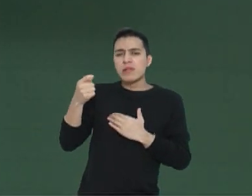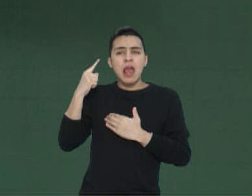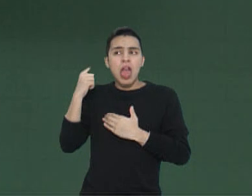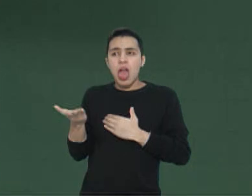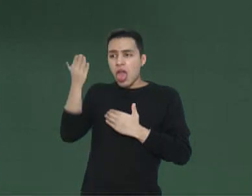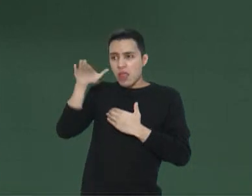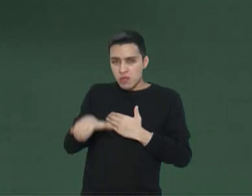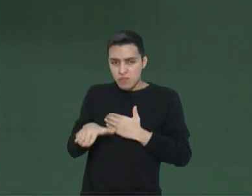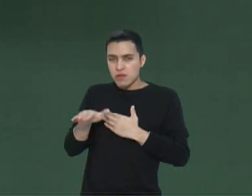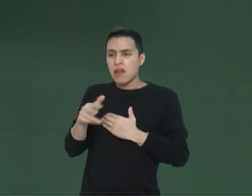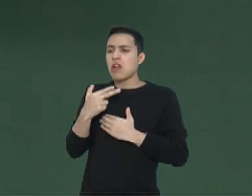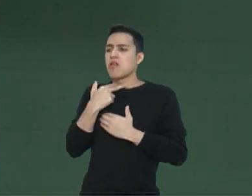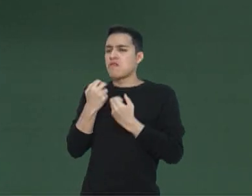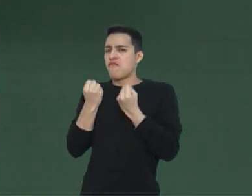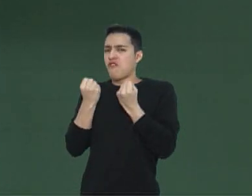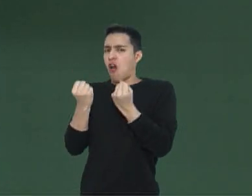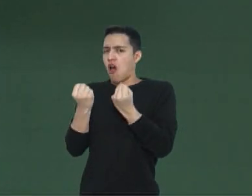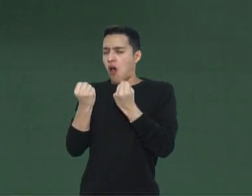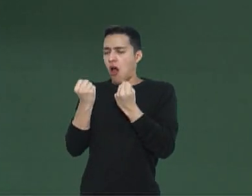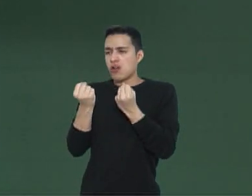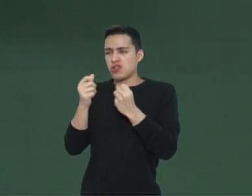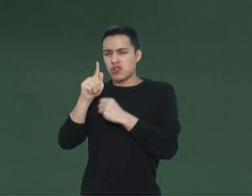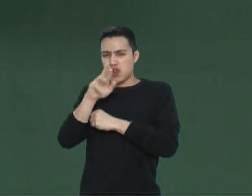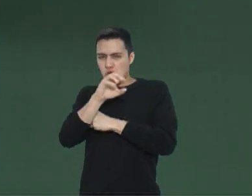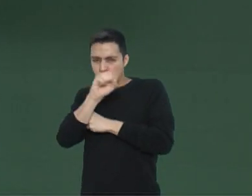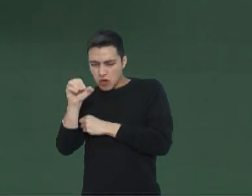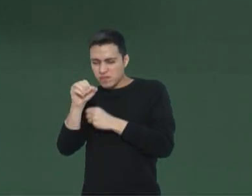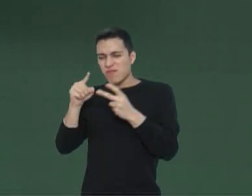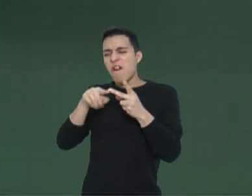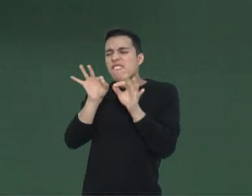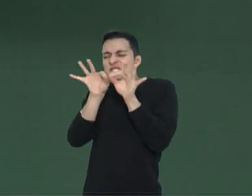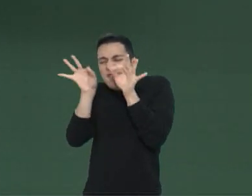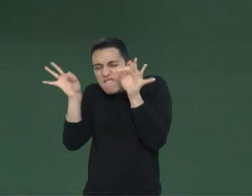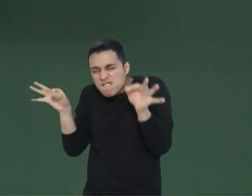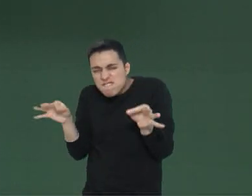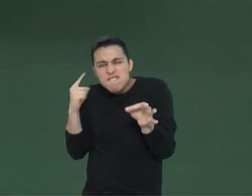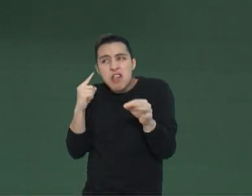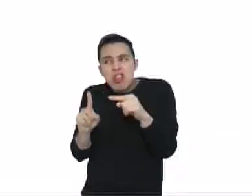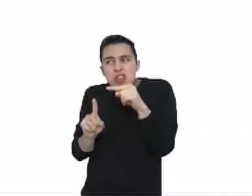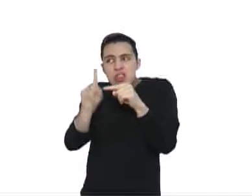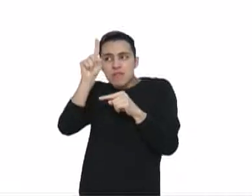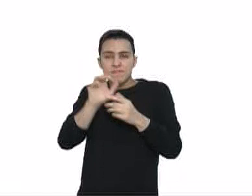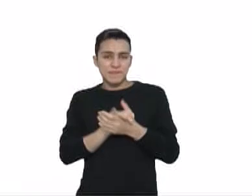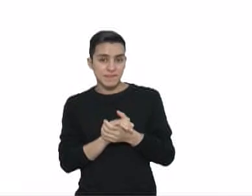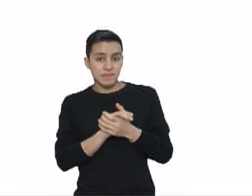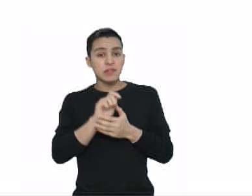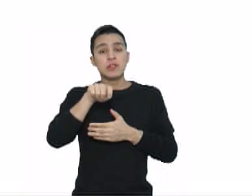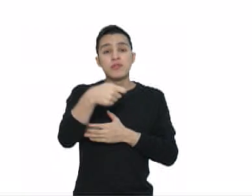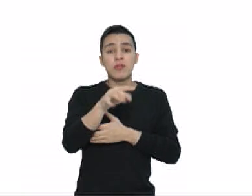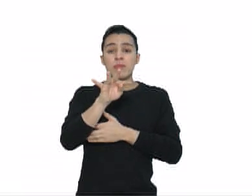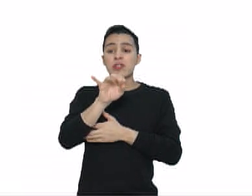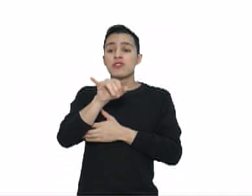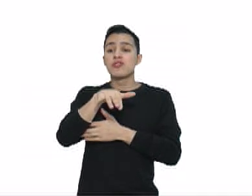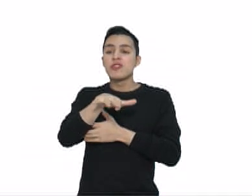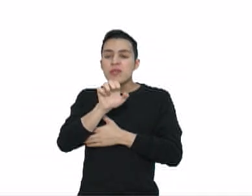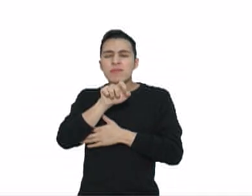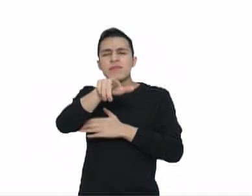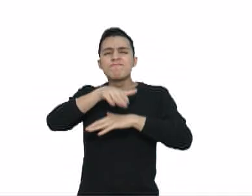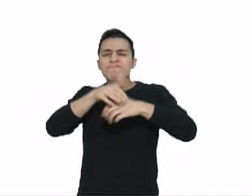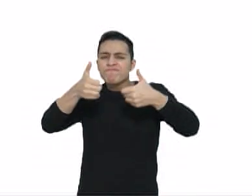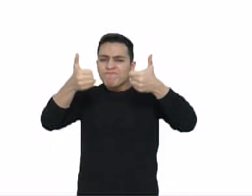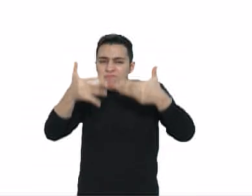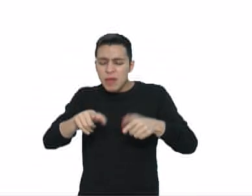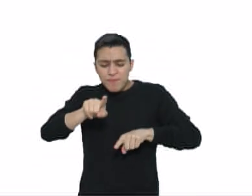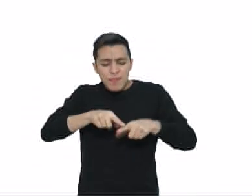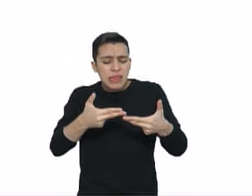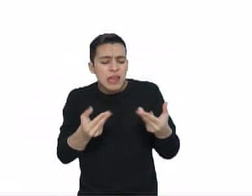é um som grave, mais grosso, ou é um som agudo, mais fininho? E sobre o timbre, você vai descrever um pouco do material que